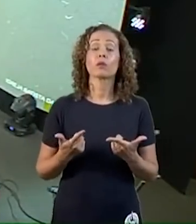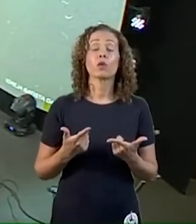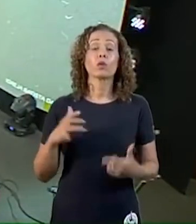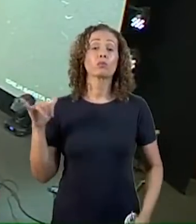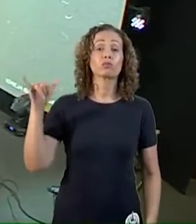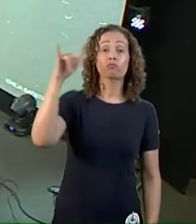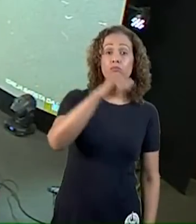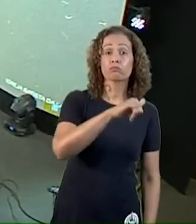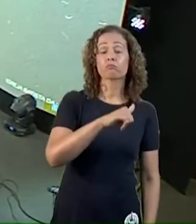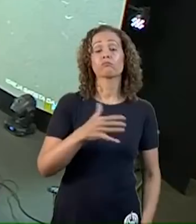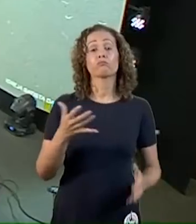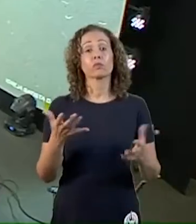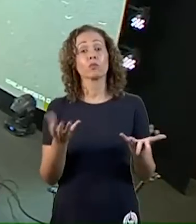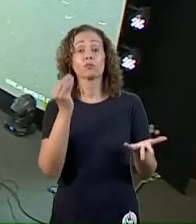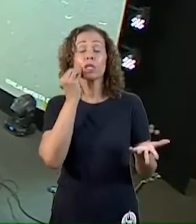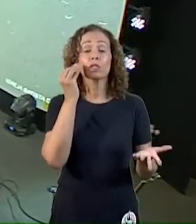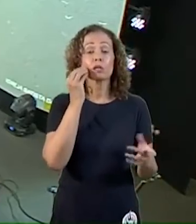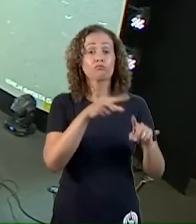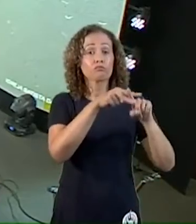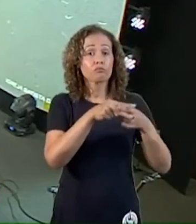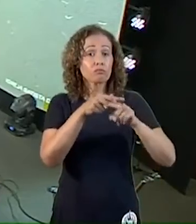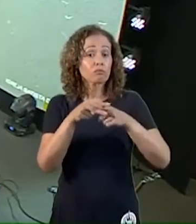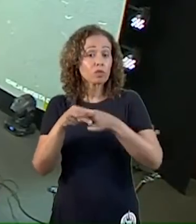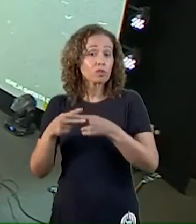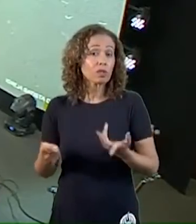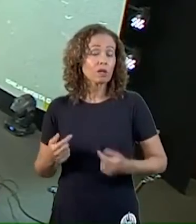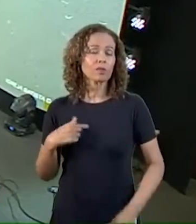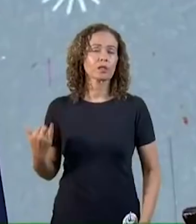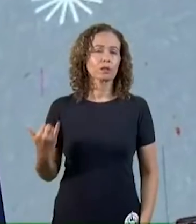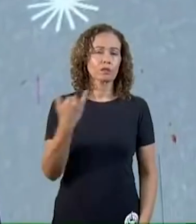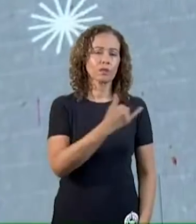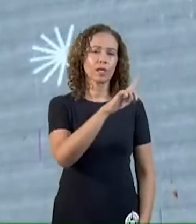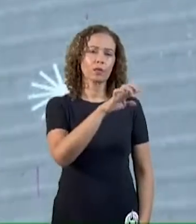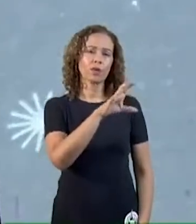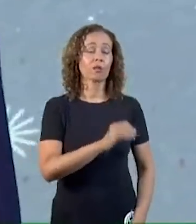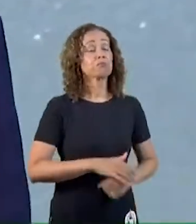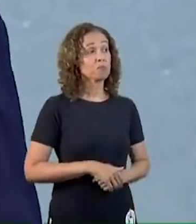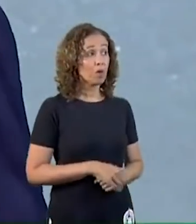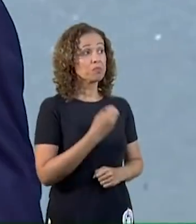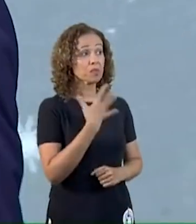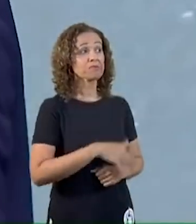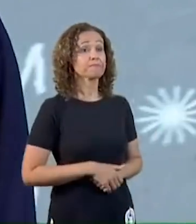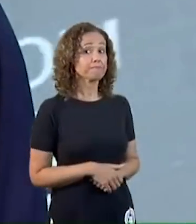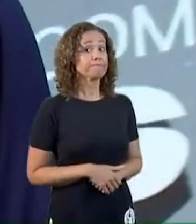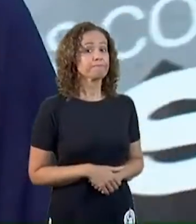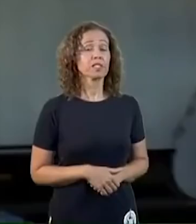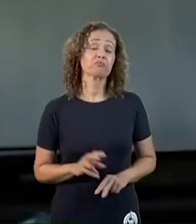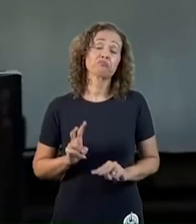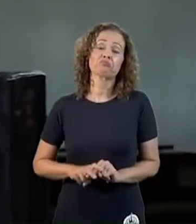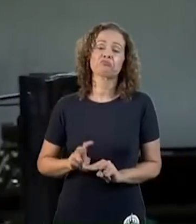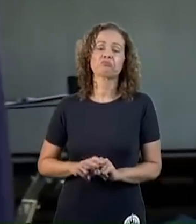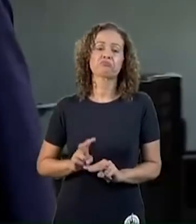consertar. Eu olhei pro Léo. Falei, Léo, nó, que bom. Aí fiquei sentado.